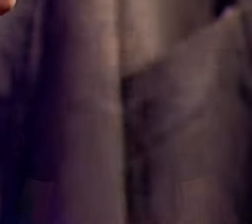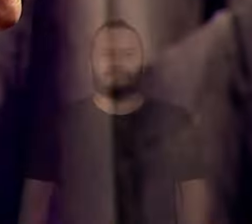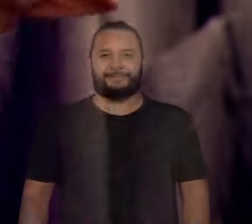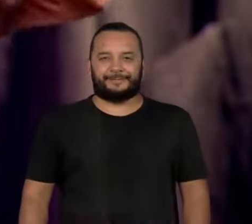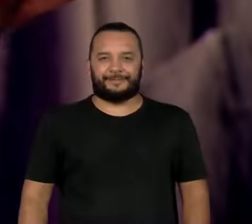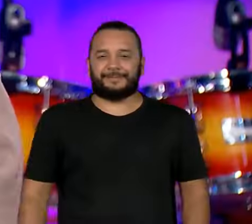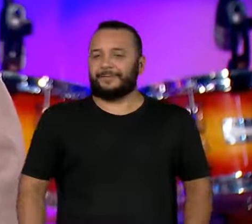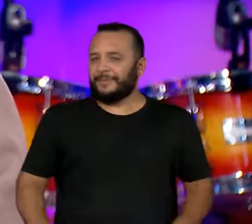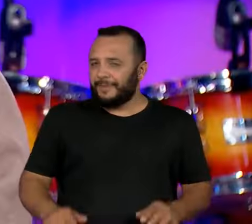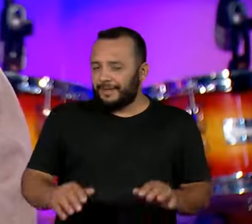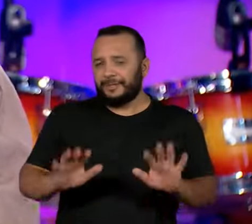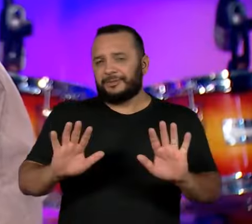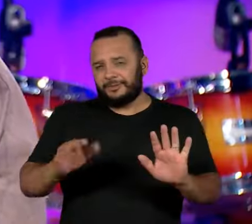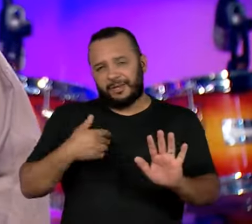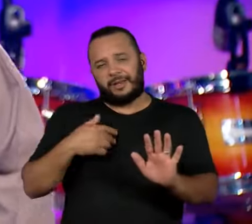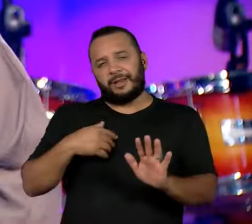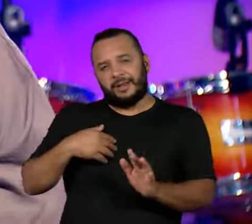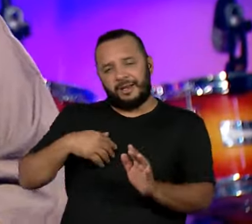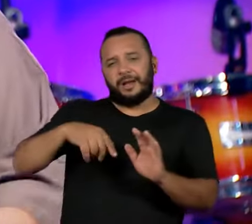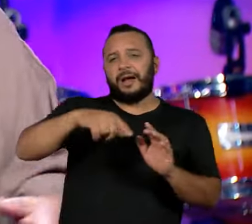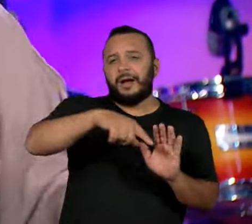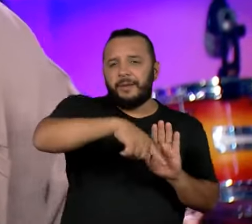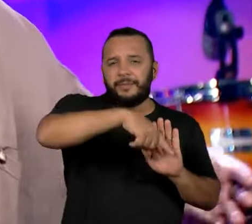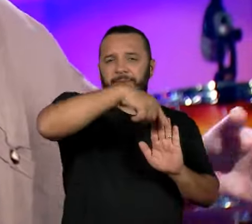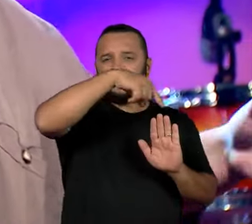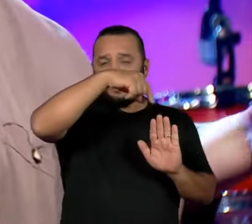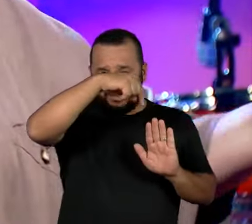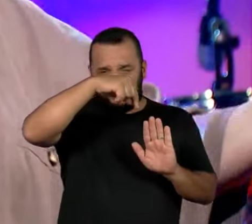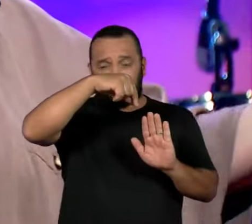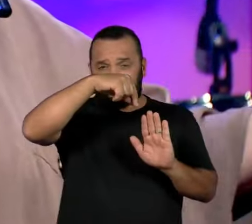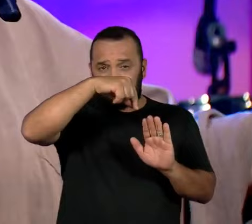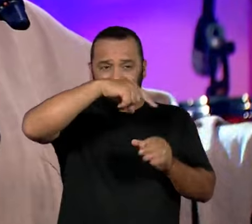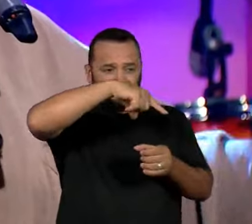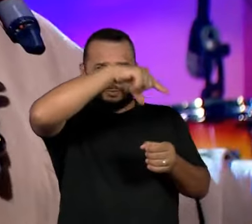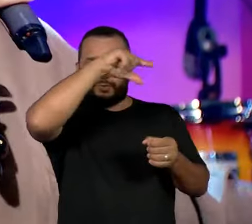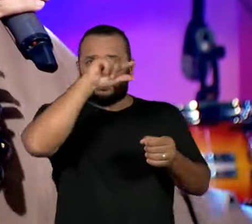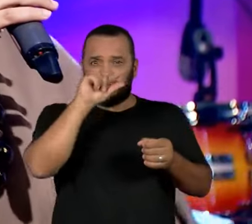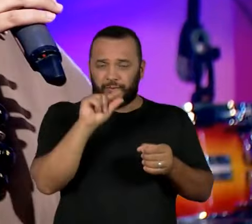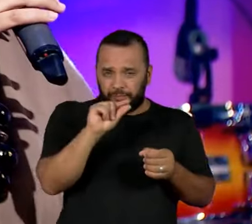influenciando a abolição. Zumbi, valeu.